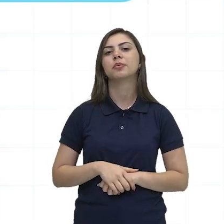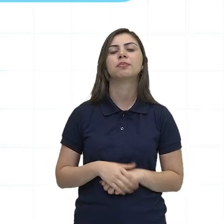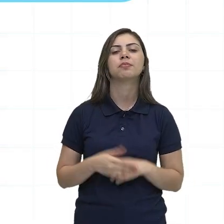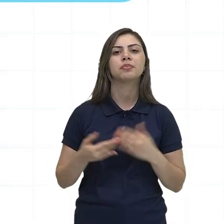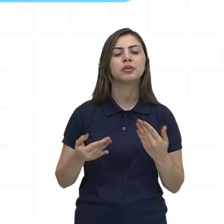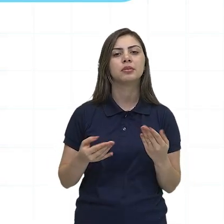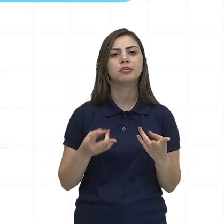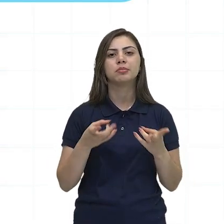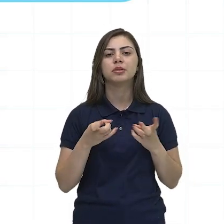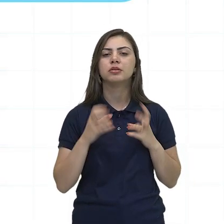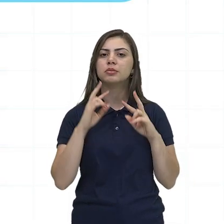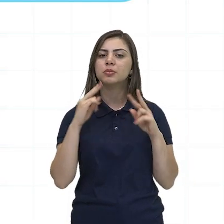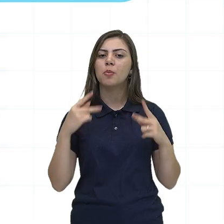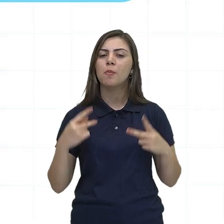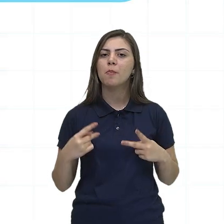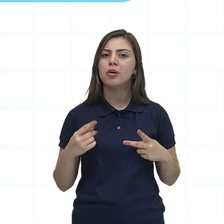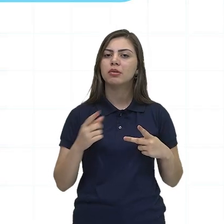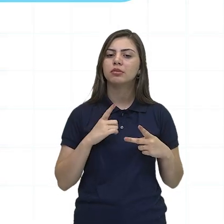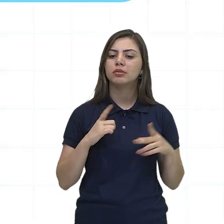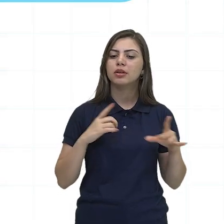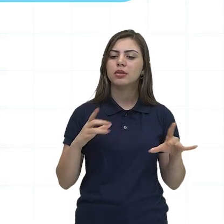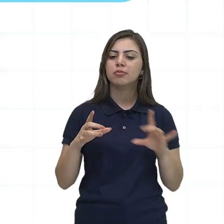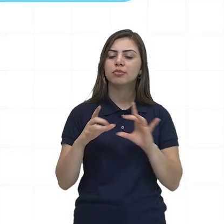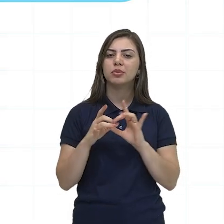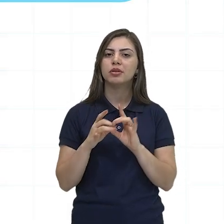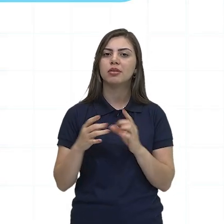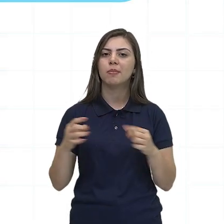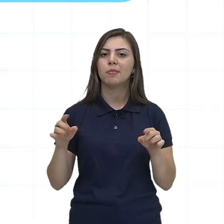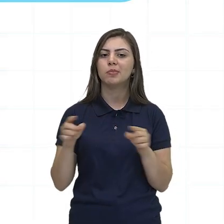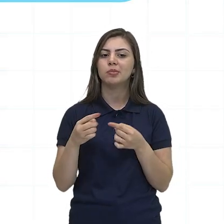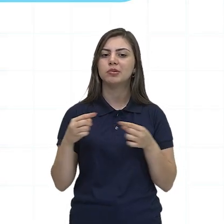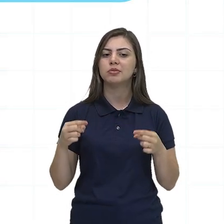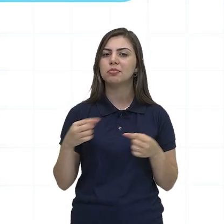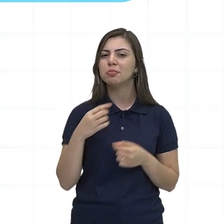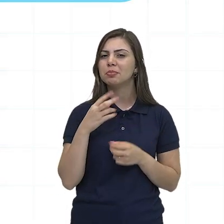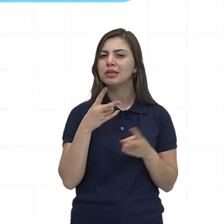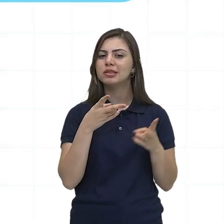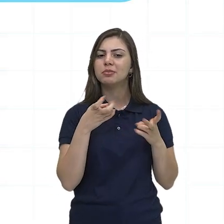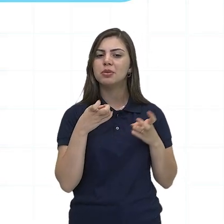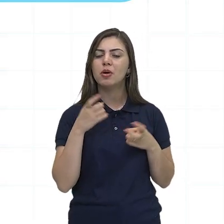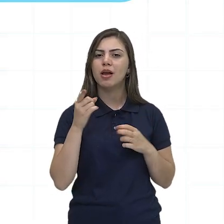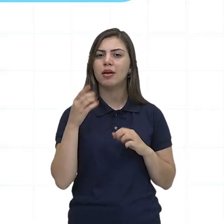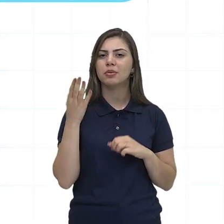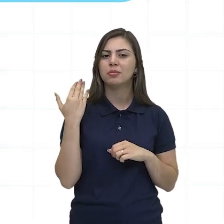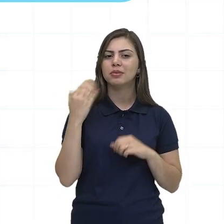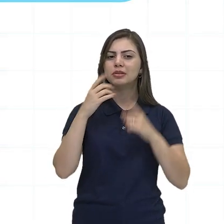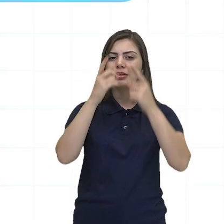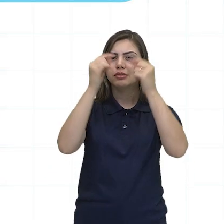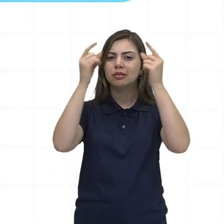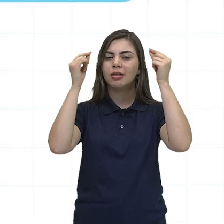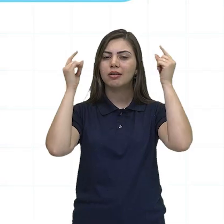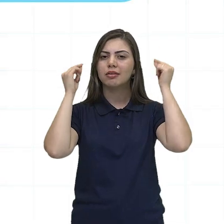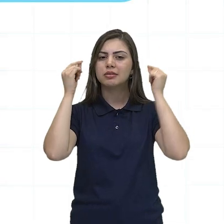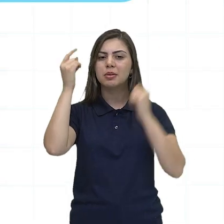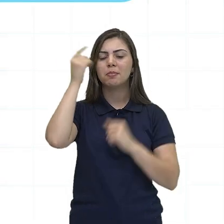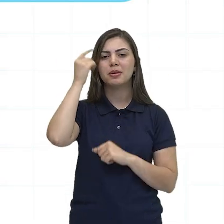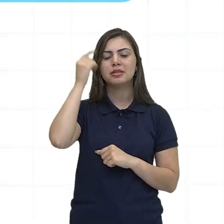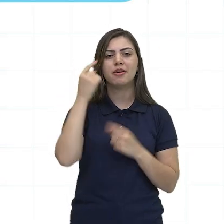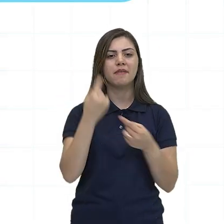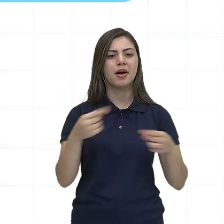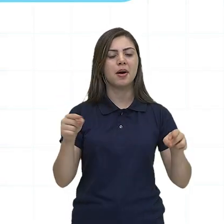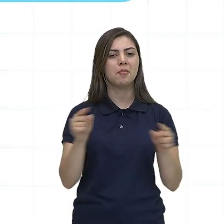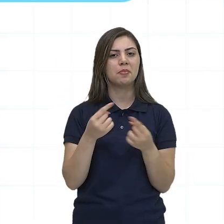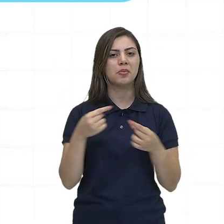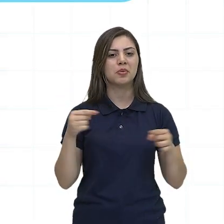que o homem vai desenvolvendo com a música, né? Poderes mágicos. Lá na Grécia, eles acreditavam que a música ela